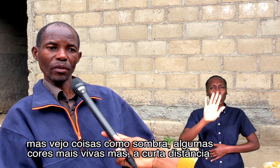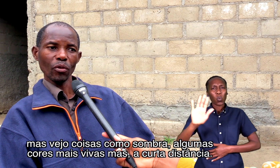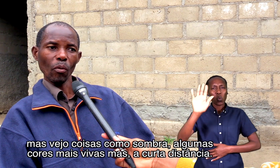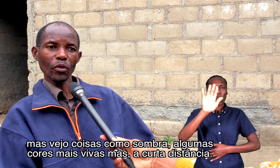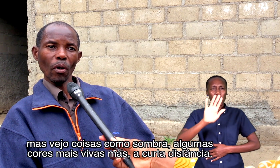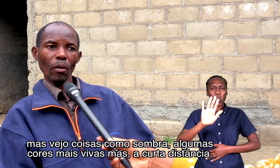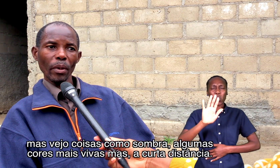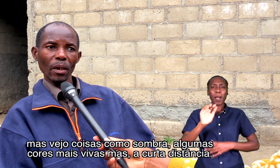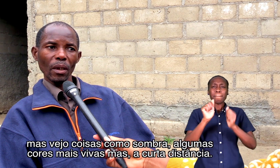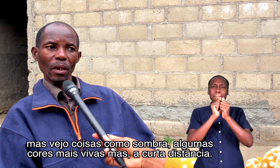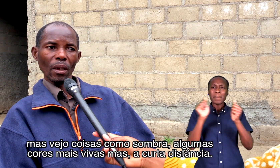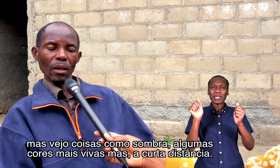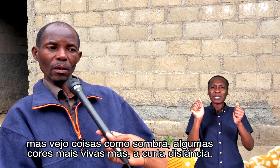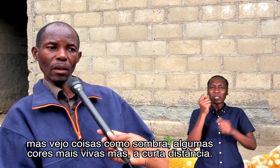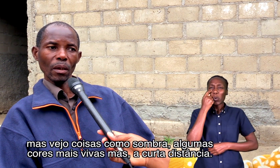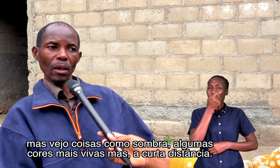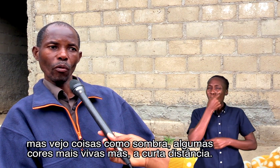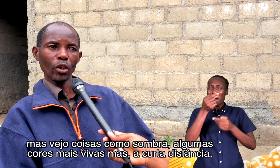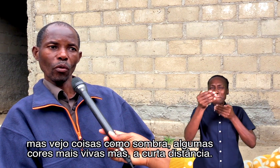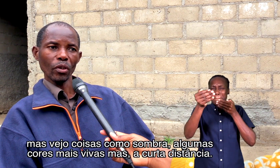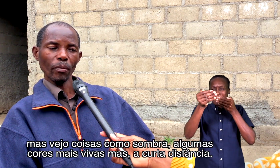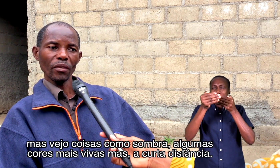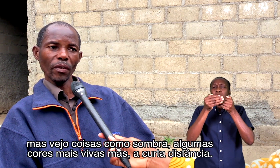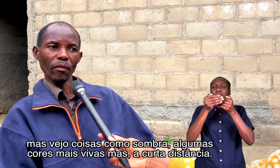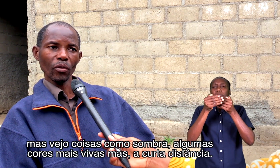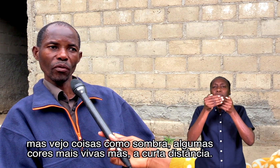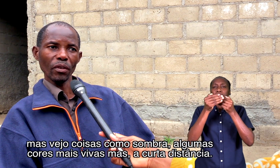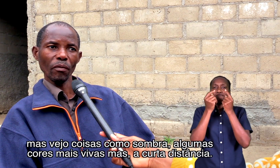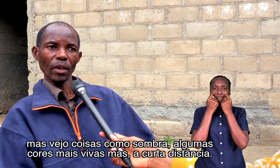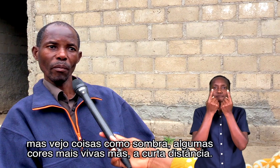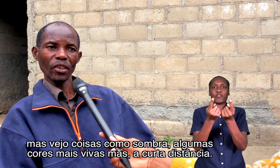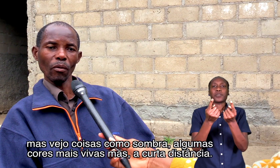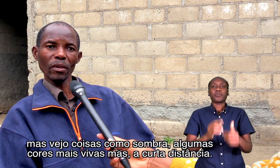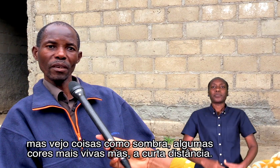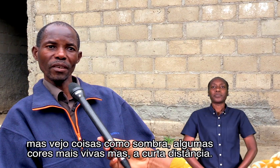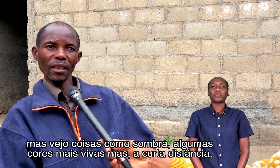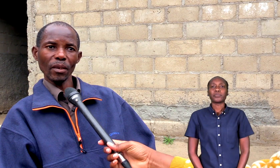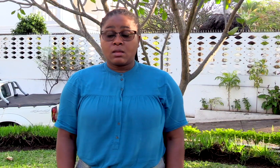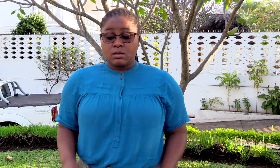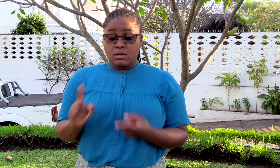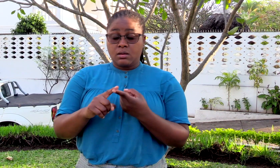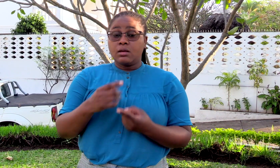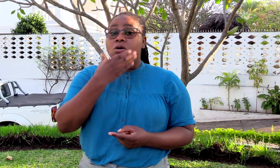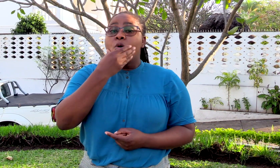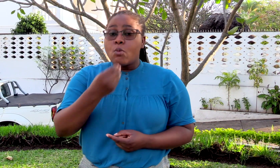vejo coisas como sombra, algumas cores mais vivas consigo ver, mas a curta distância.